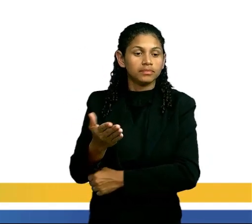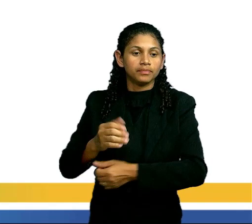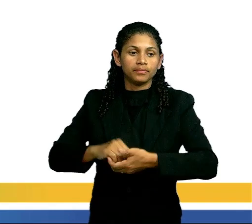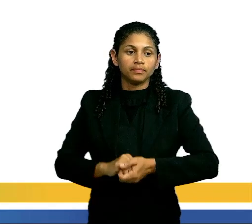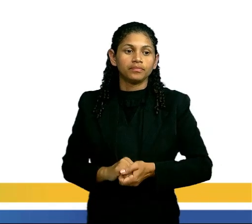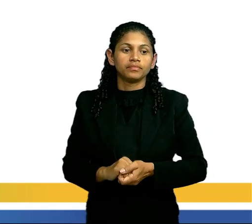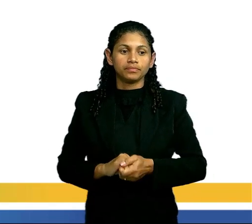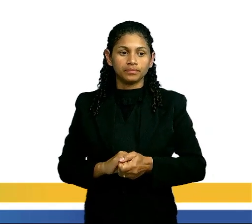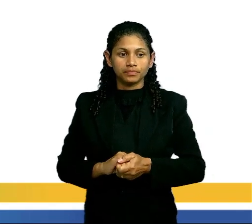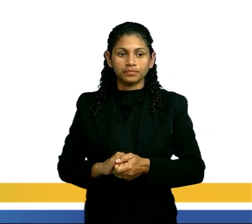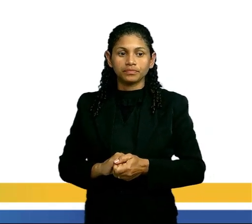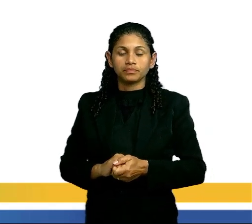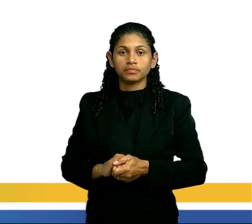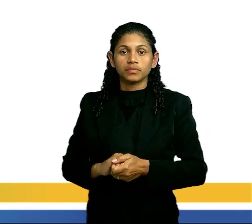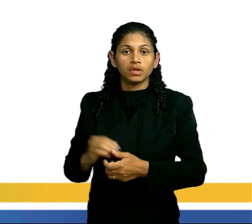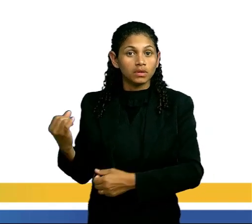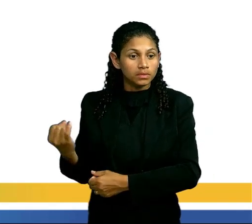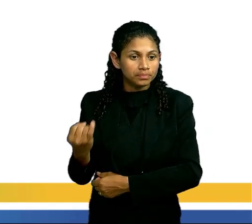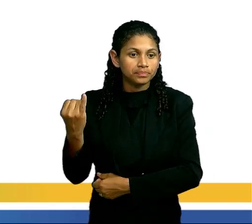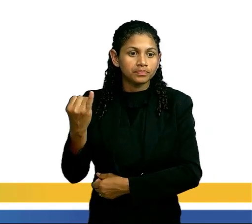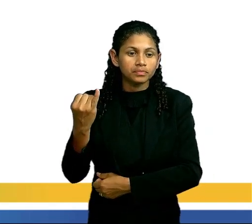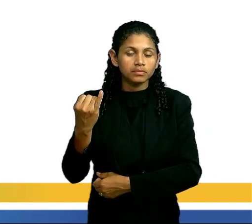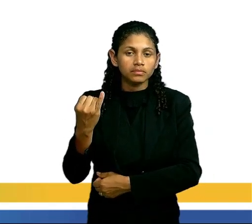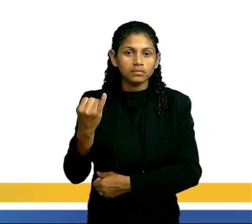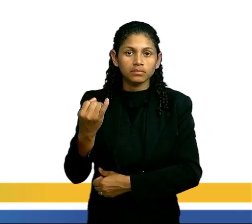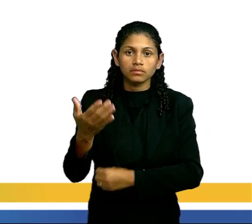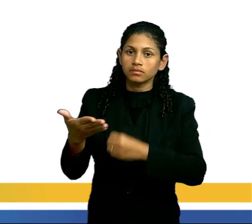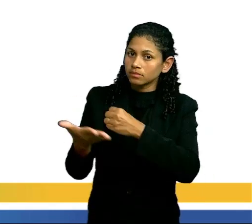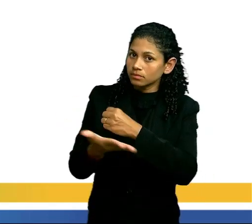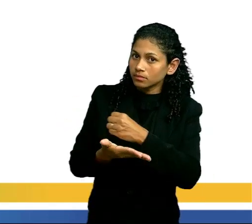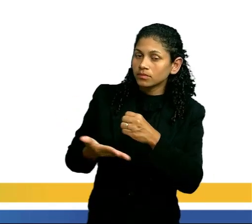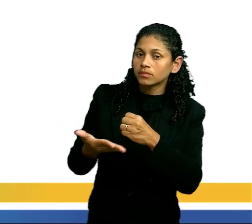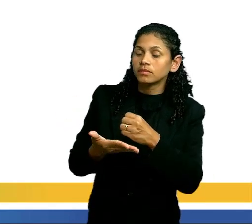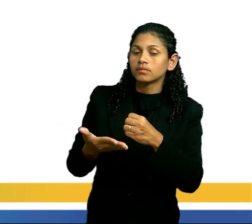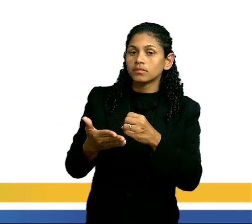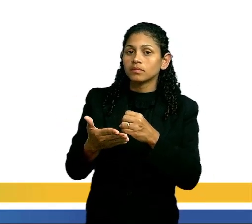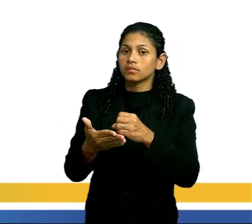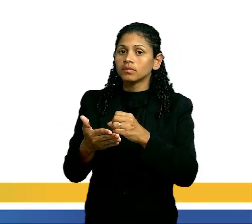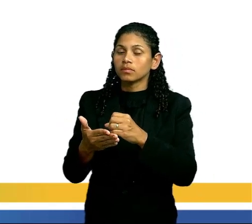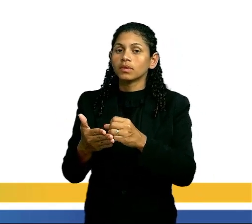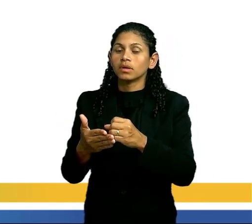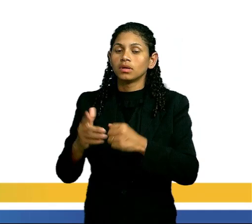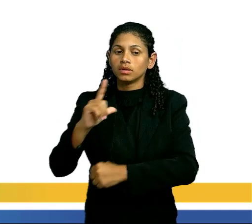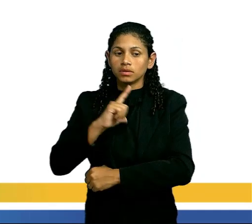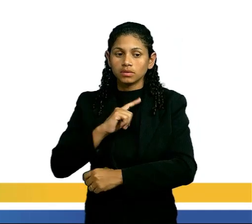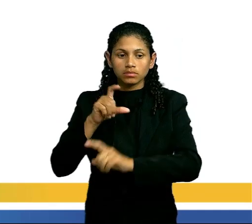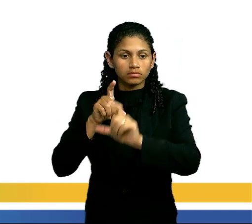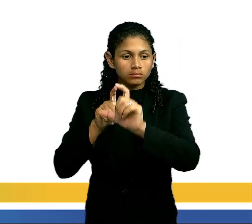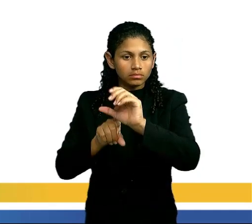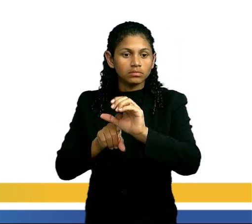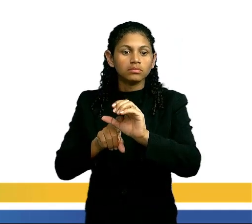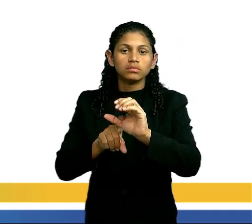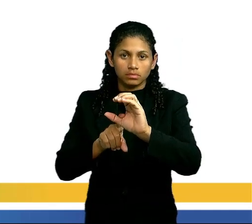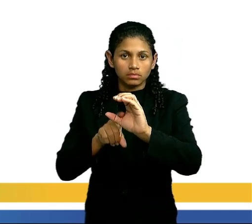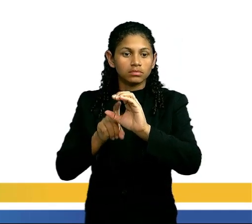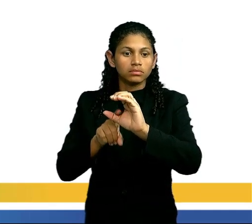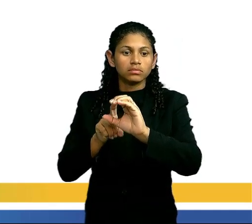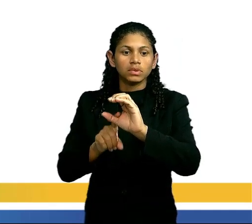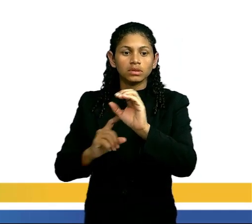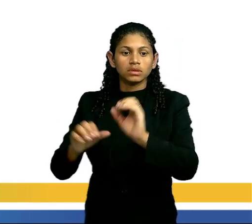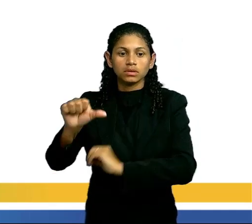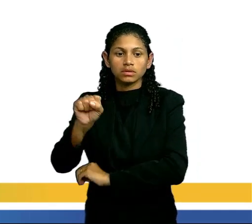pelas conjunções em destaque estabelecem relação sintática com as anteriores. Funciona como